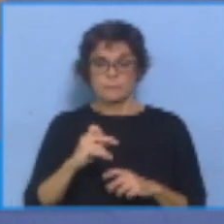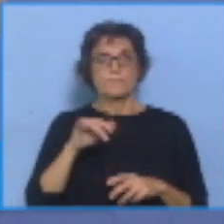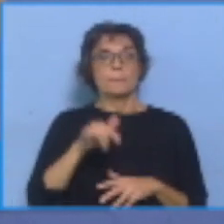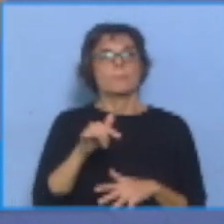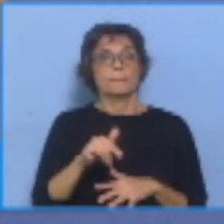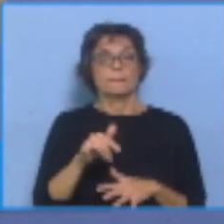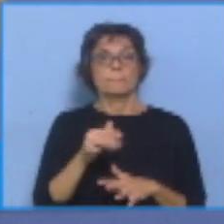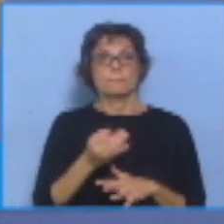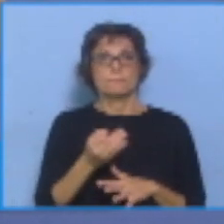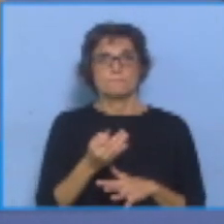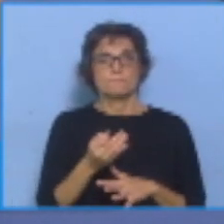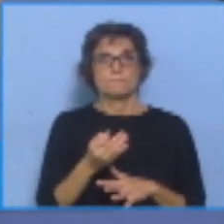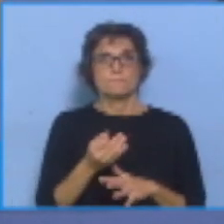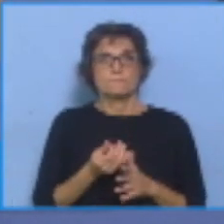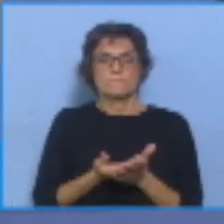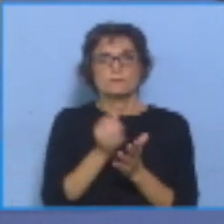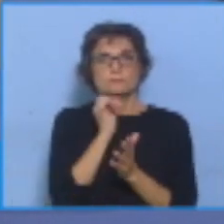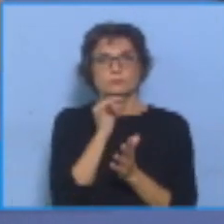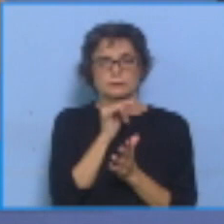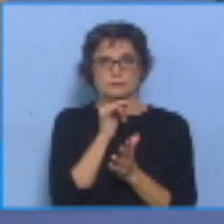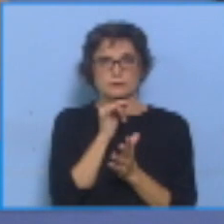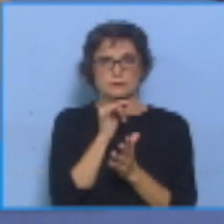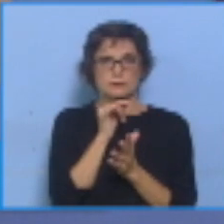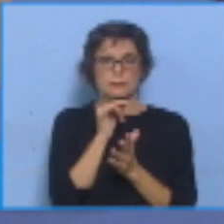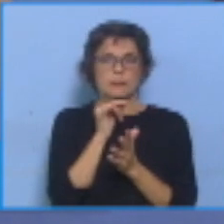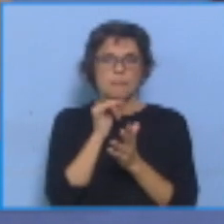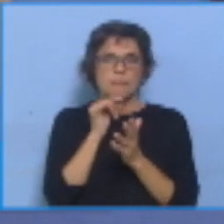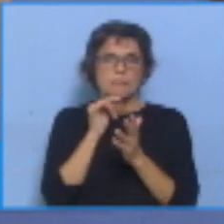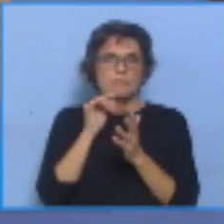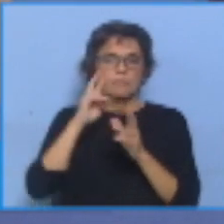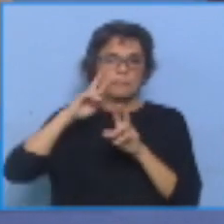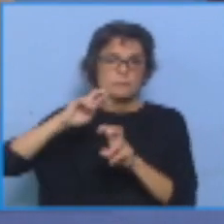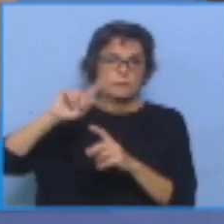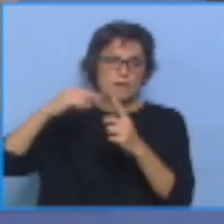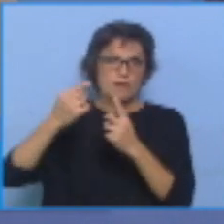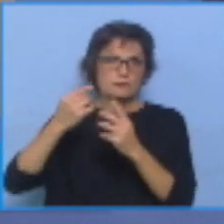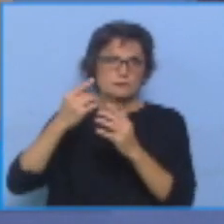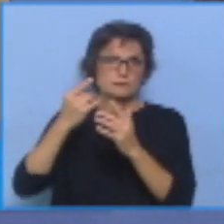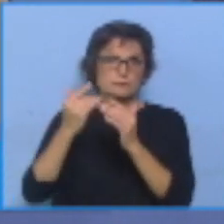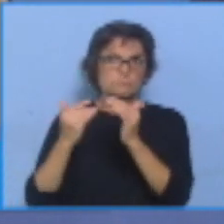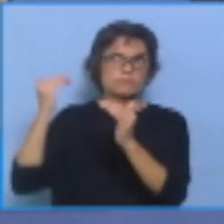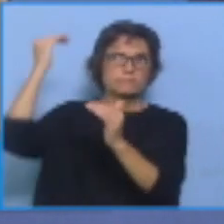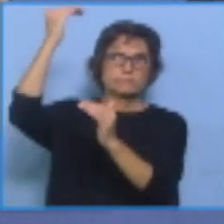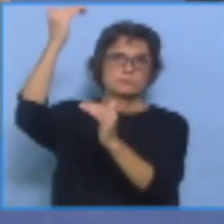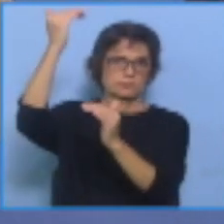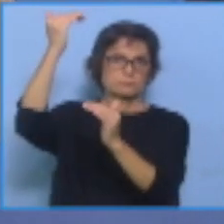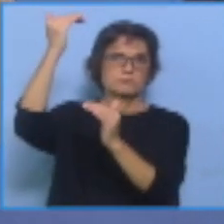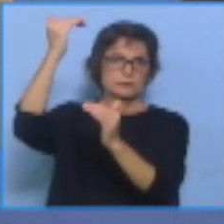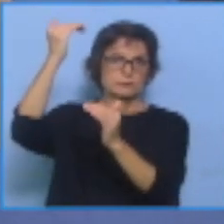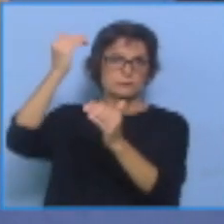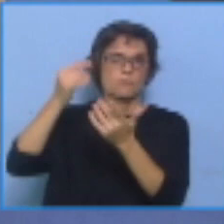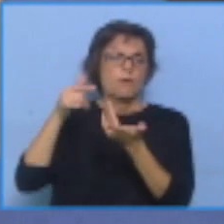lhe mostraria a face de alguma coisa maior do que isso. E, portanto, mais uma vez, neste caso, há uma